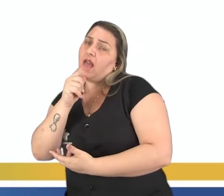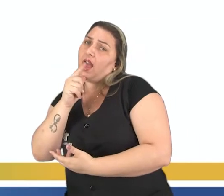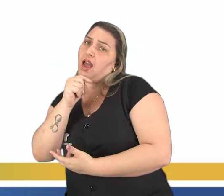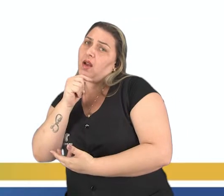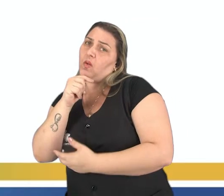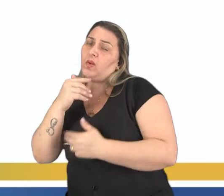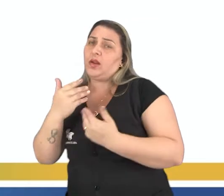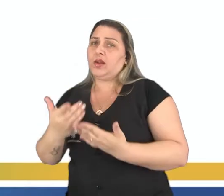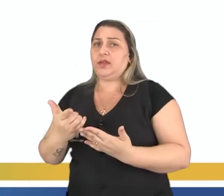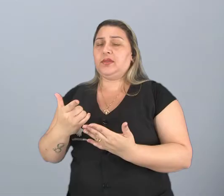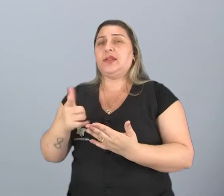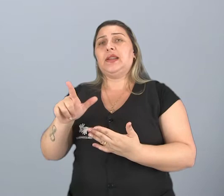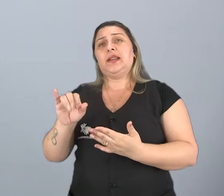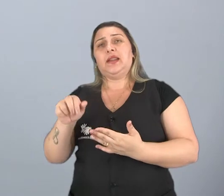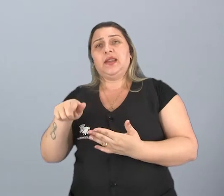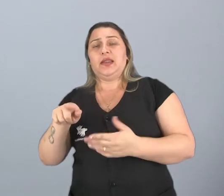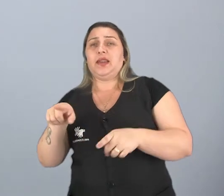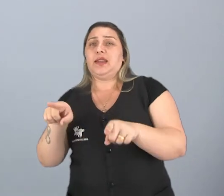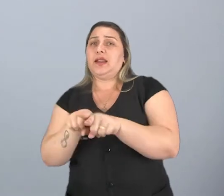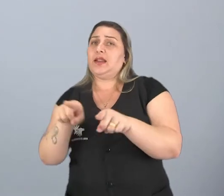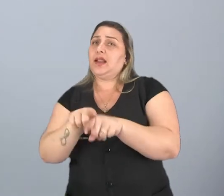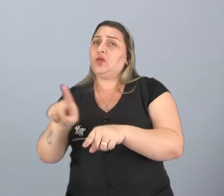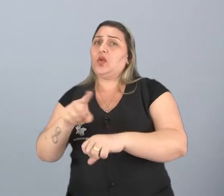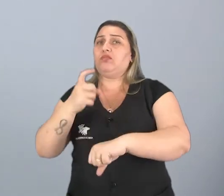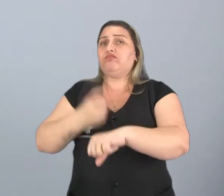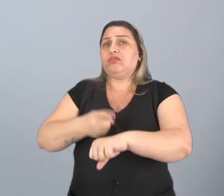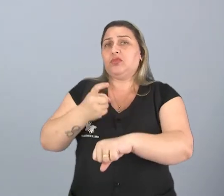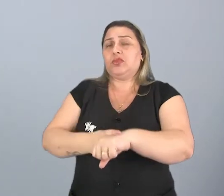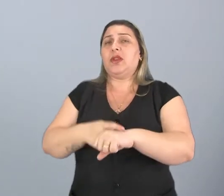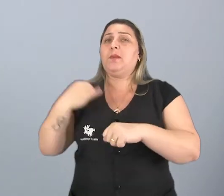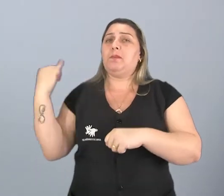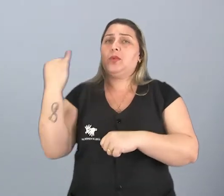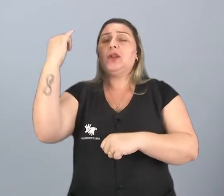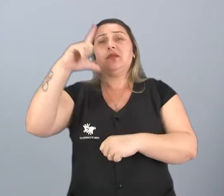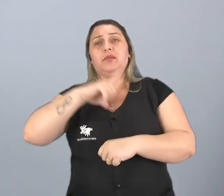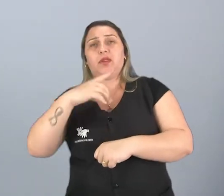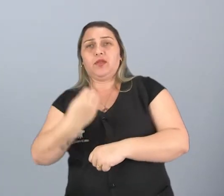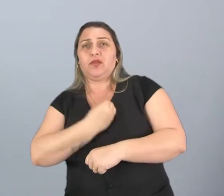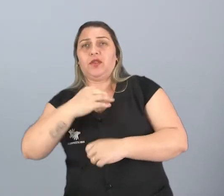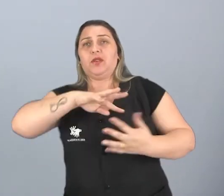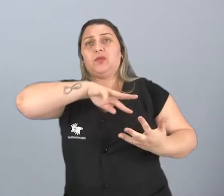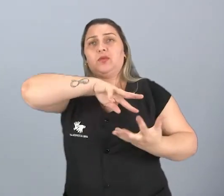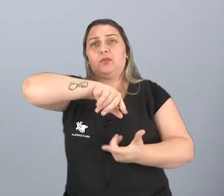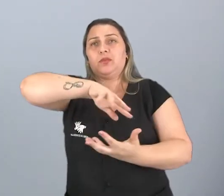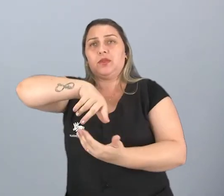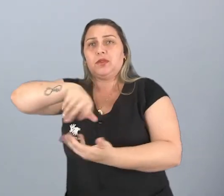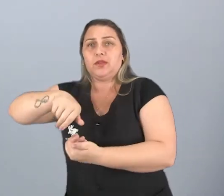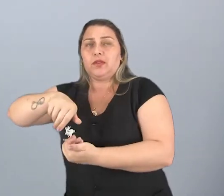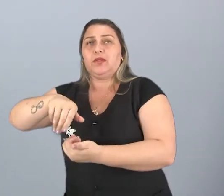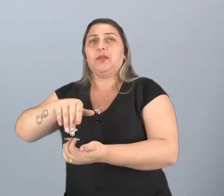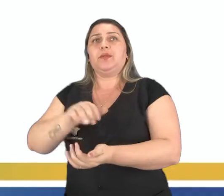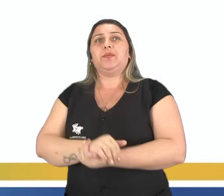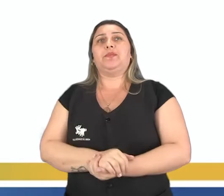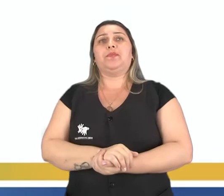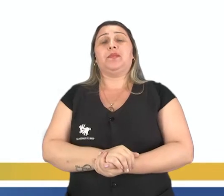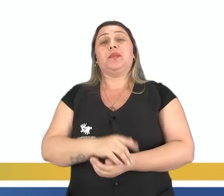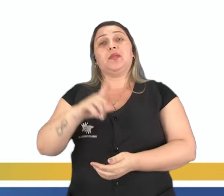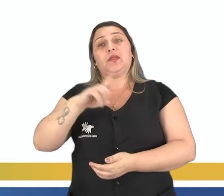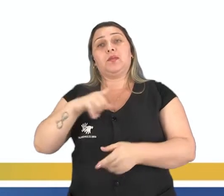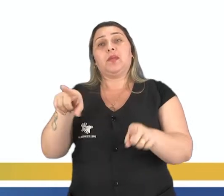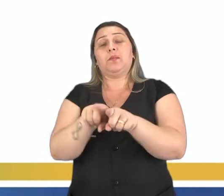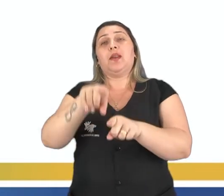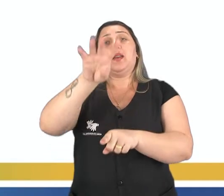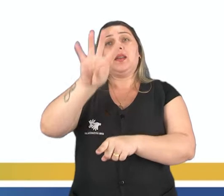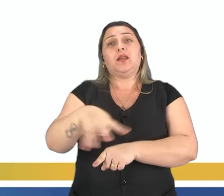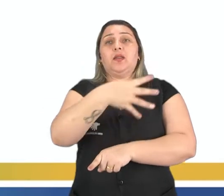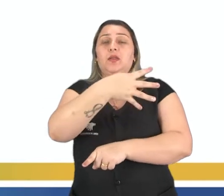forma líquida, porque a água é essencial para que exista vida em um planeta, tá? Nós temos